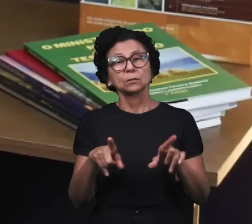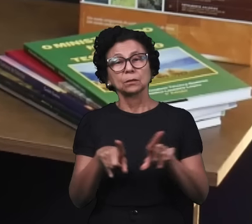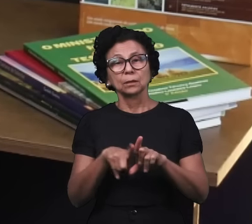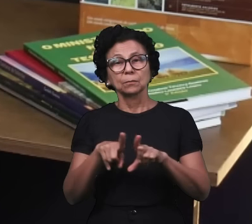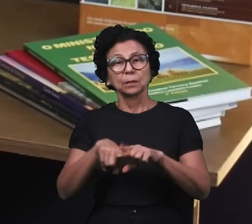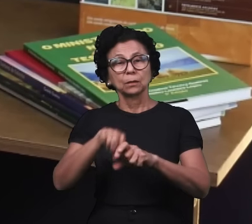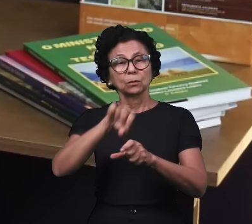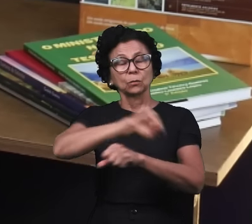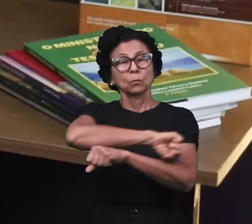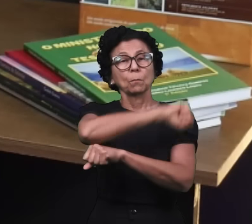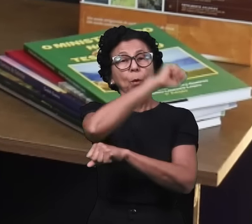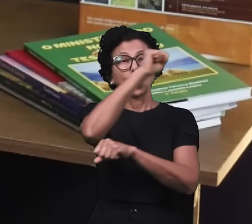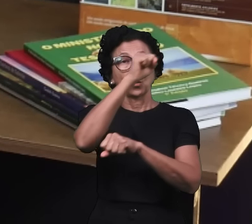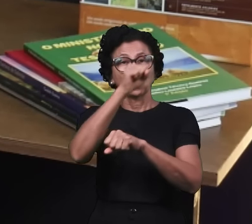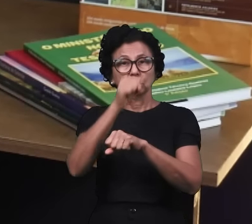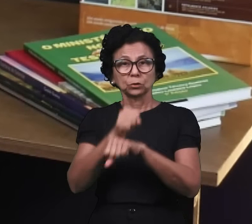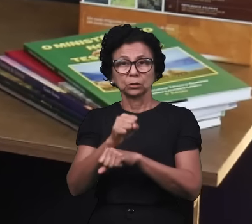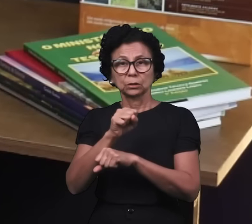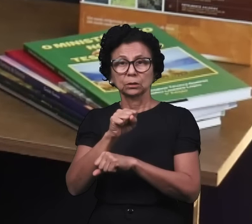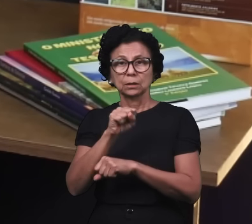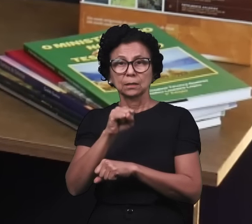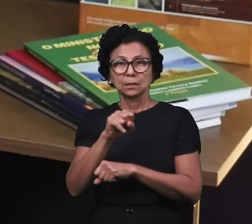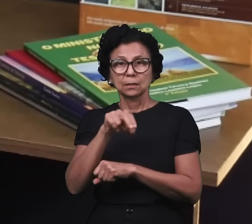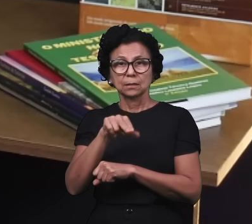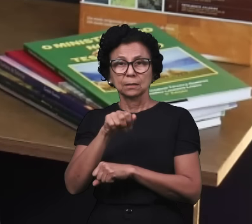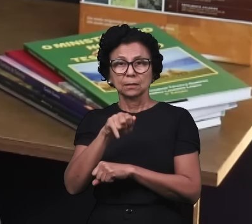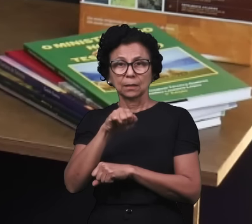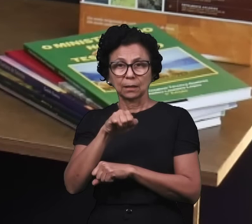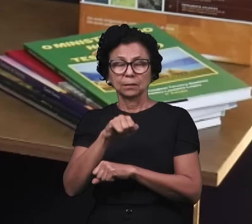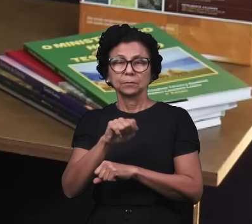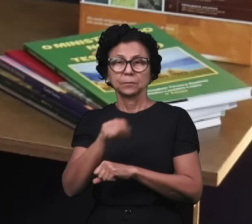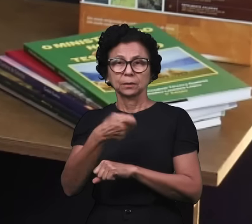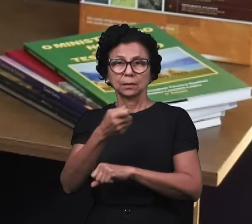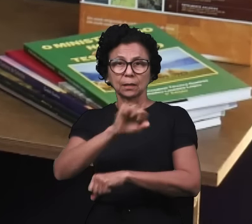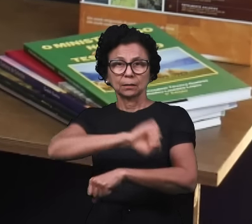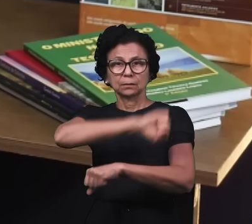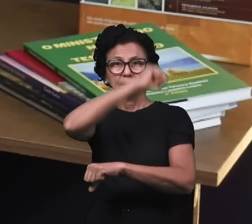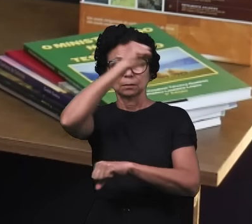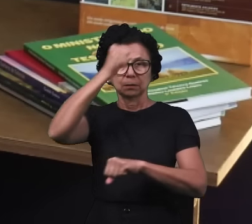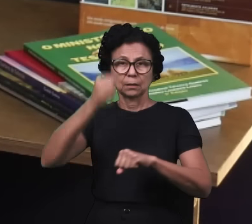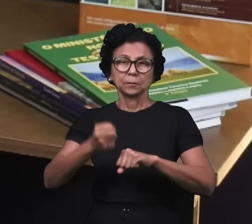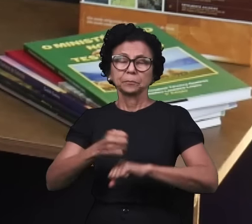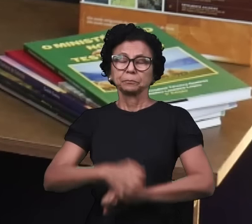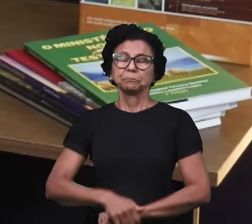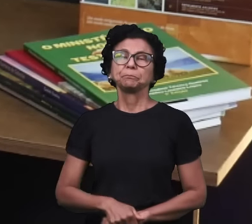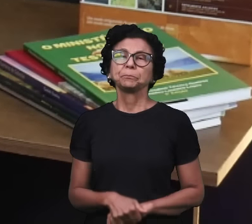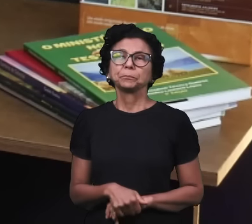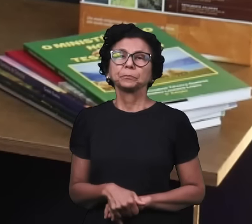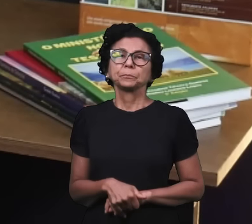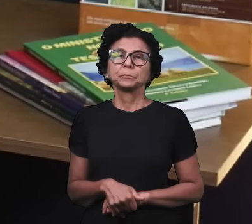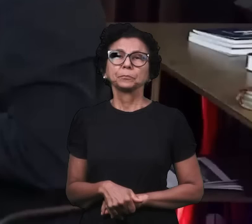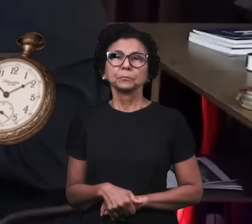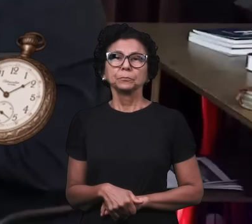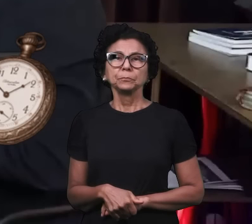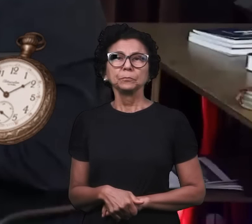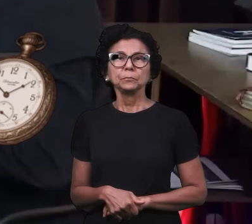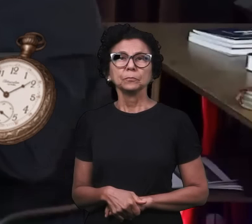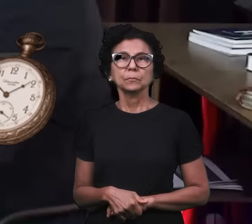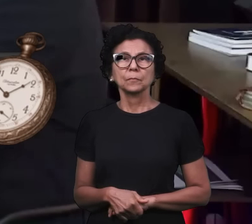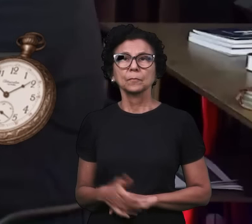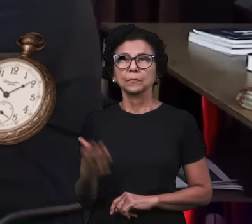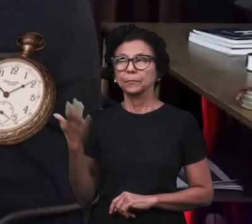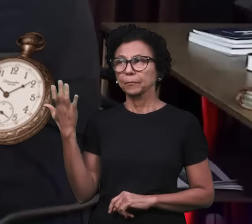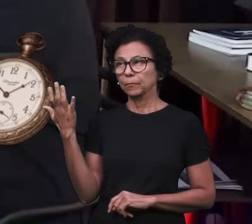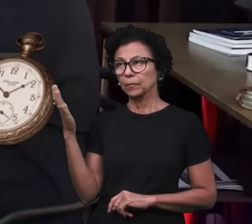dando essa experiência ao povo. E até um preparo, né? Eu gostaria que passasse outro quadro, porque nós vamos ver aqui, de uma